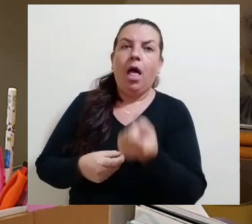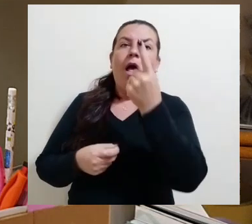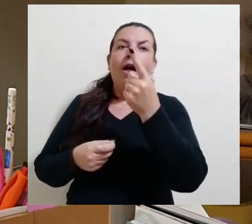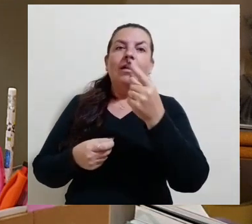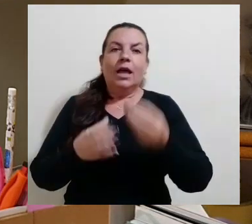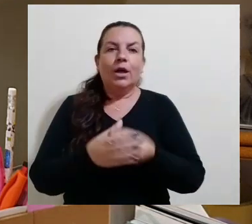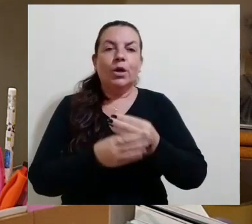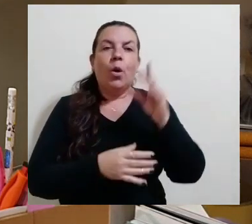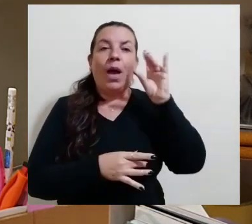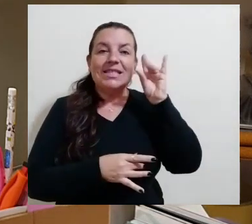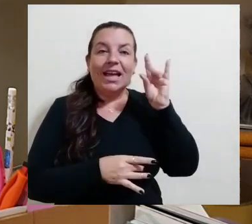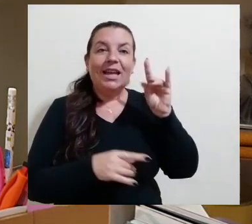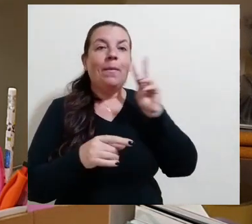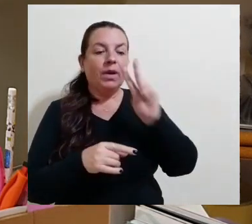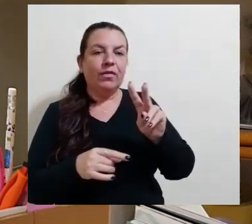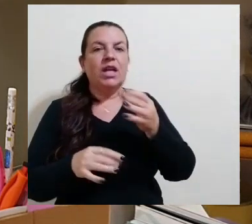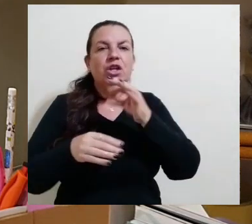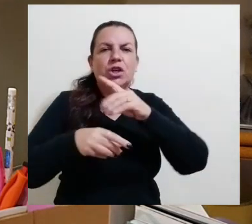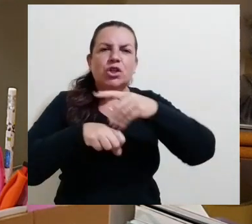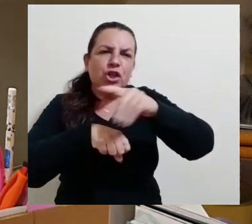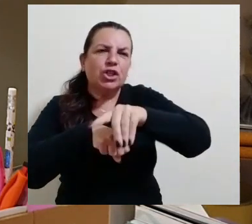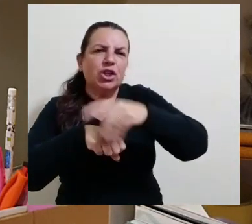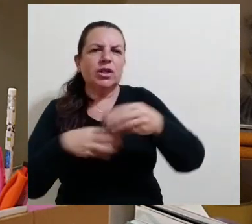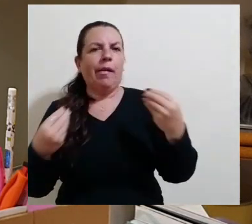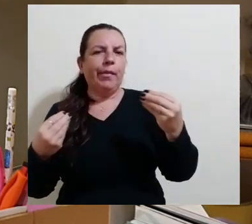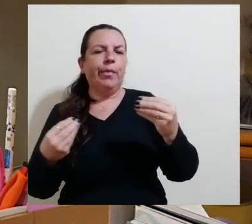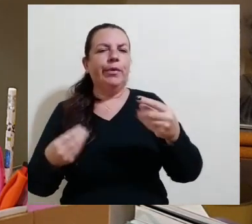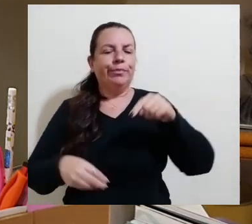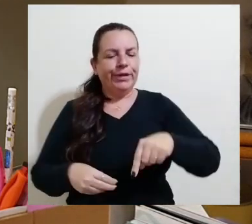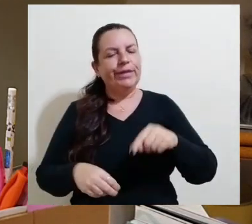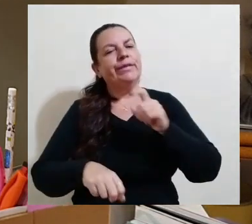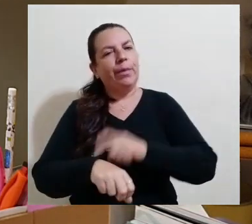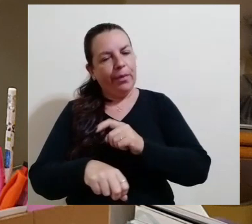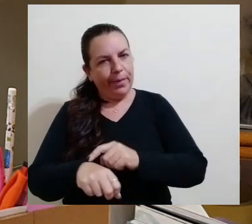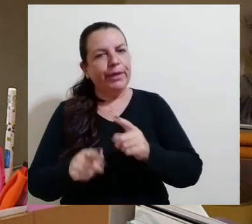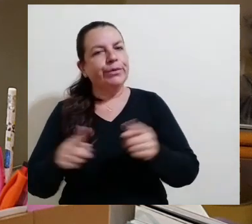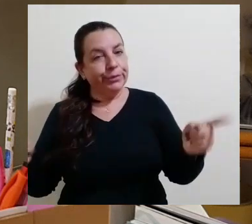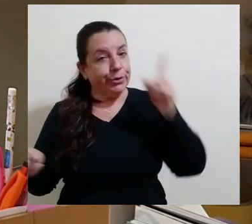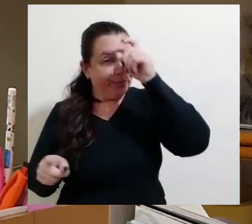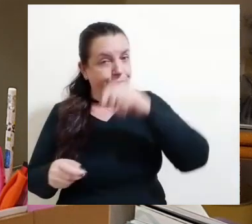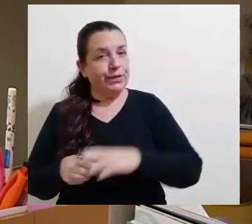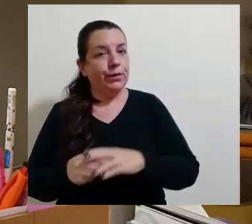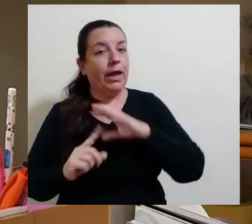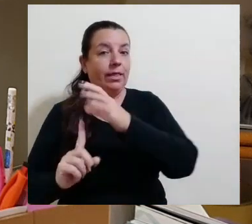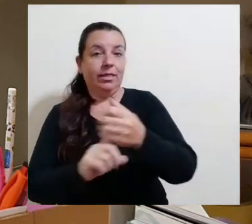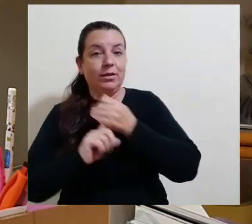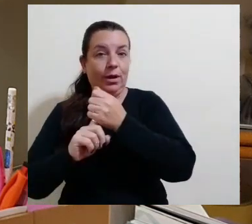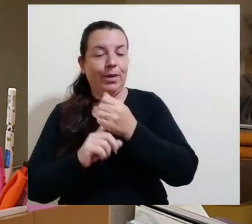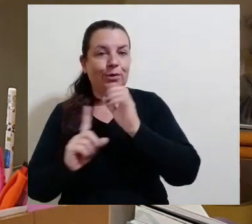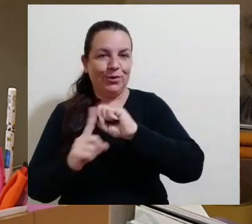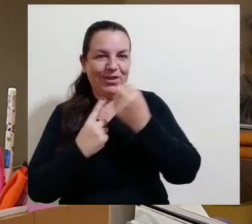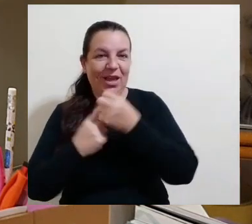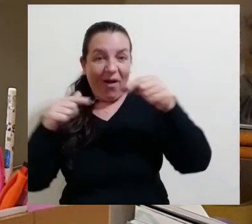para compartilhar mais dicas de como driblar esse isolamento social com ações assim criativas com as